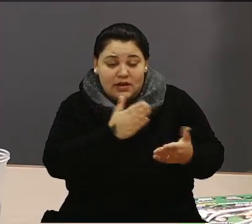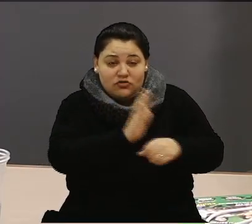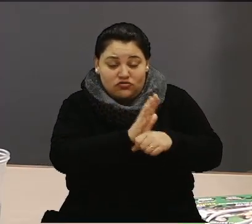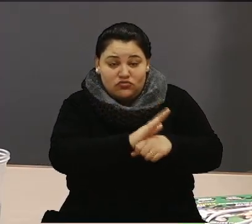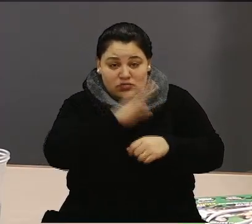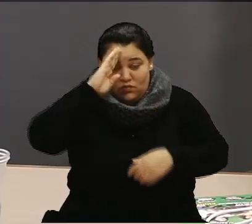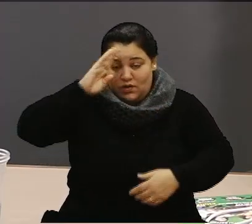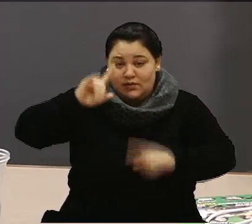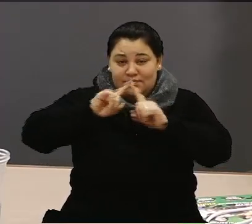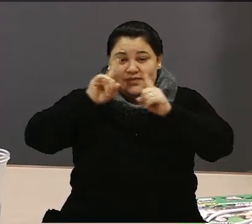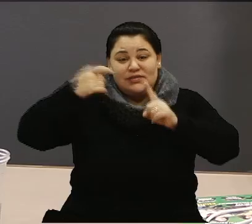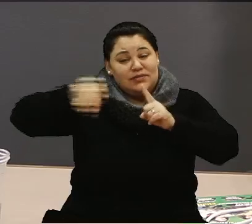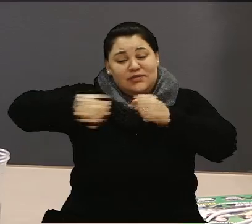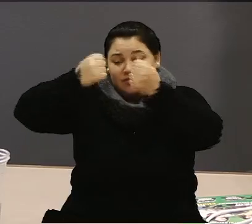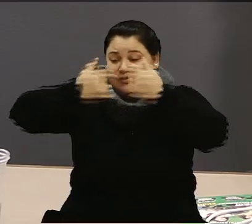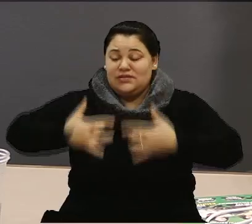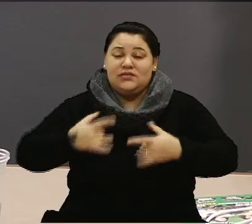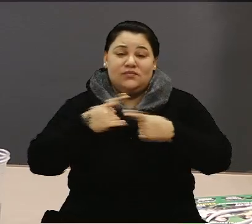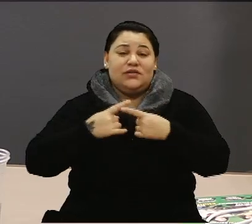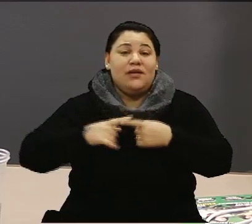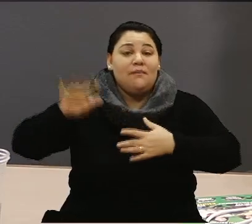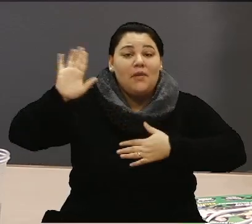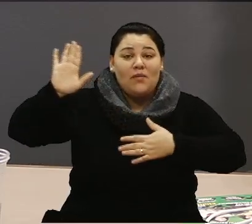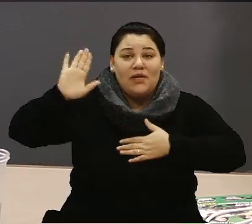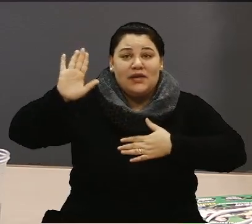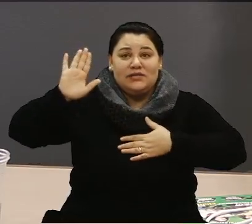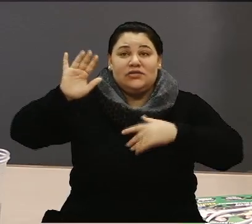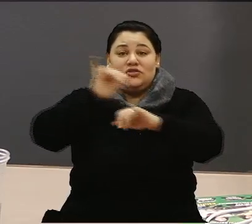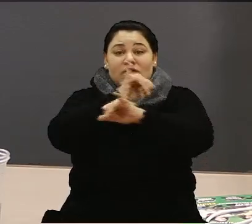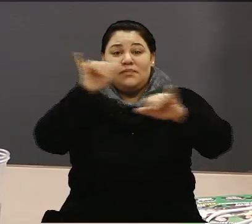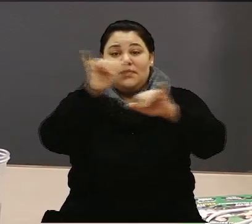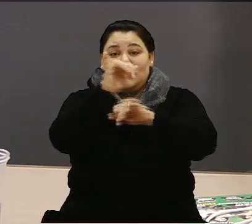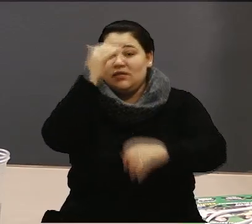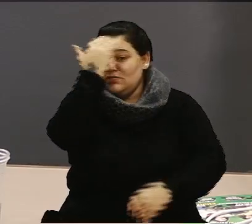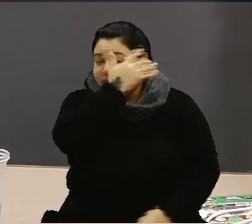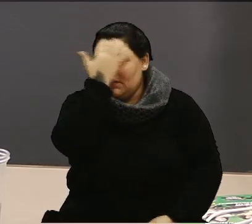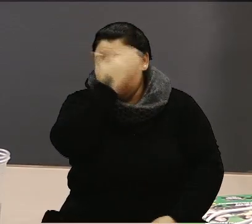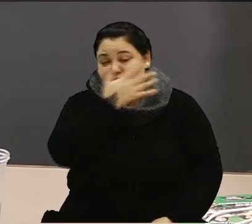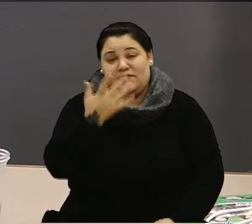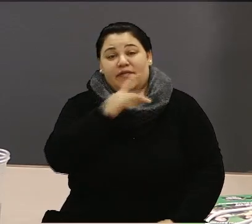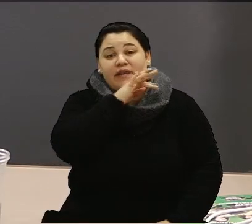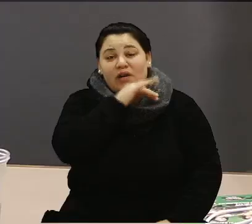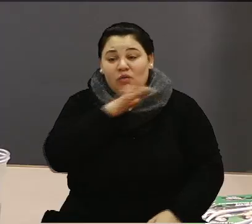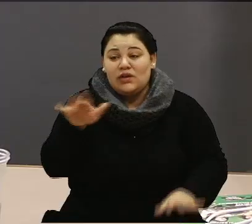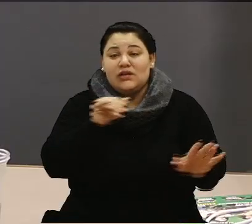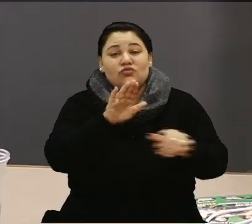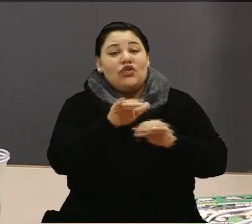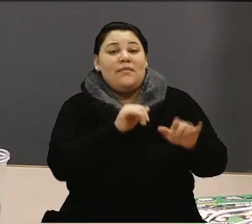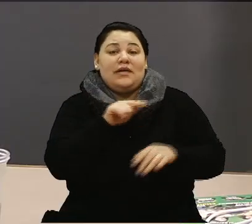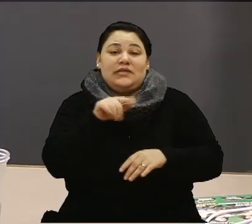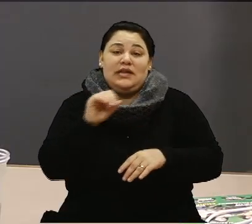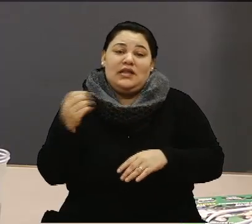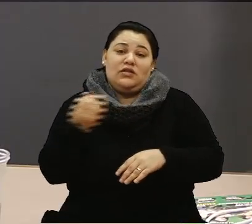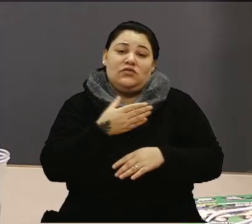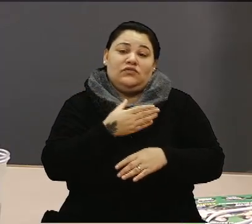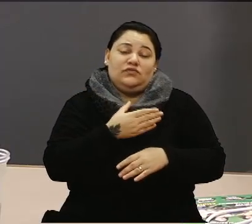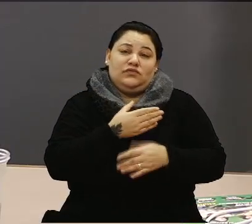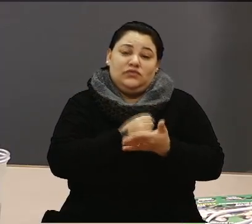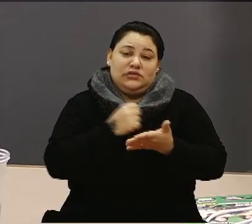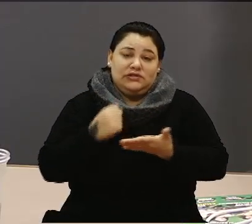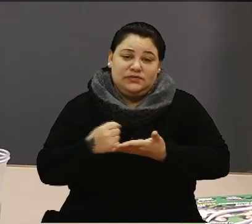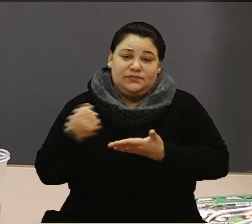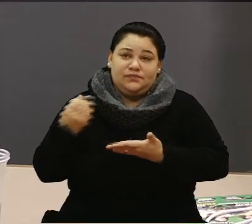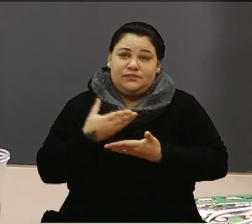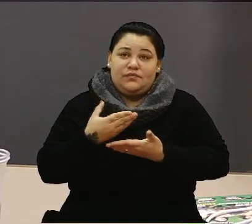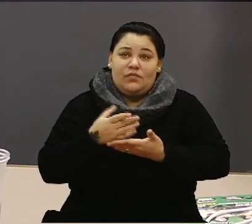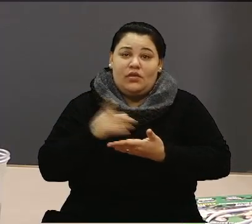devem nos dar uma explicação, porque foi promessa de campanha do prefeito. Então, vai ficar ruim para o prefeito se ele não chamar os 70 novos guardas. Lá em Santos, a gente tem, lá